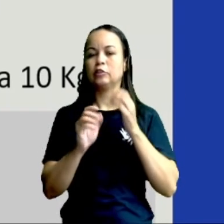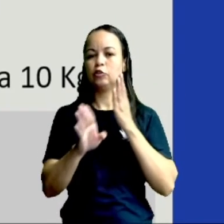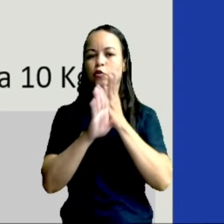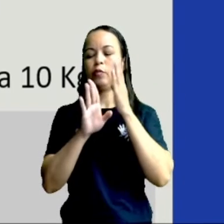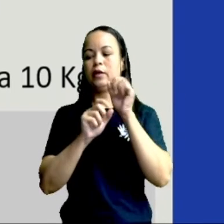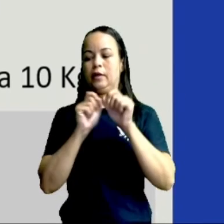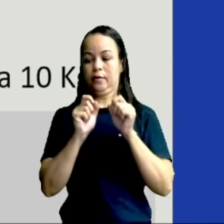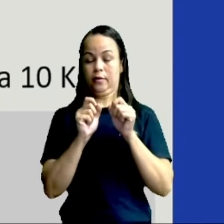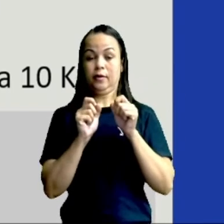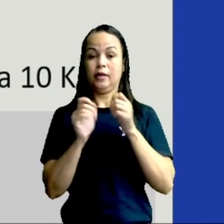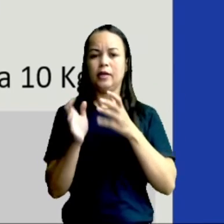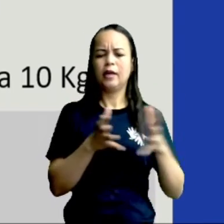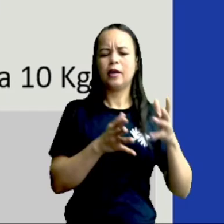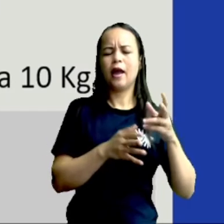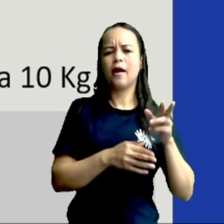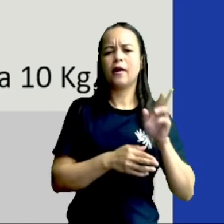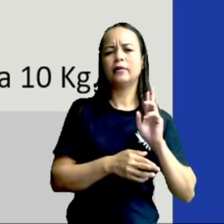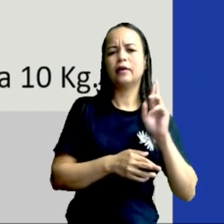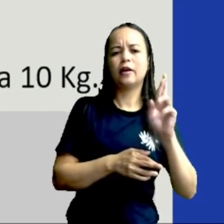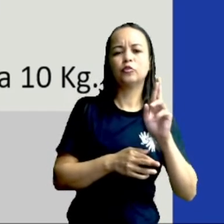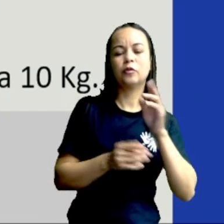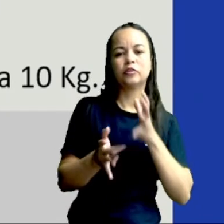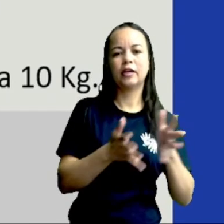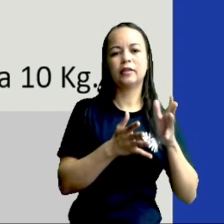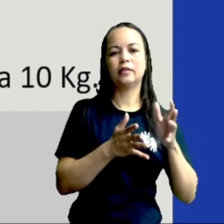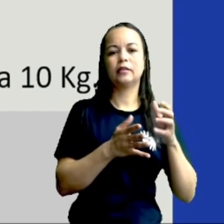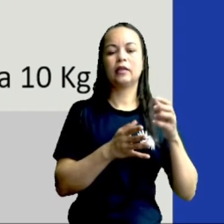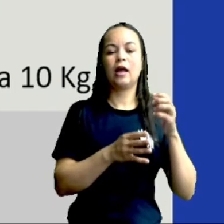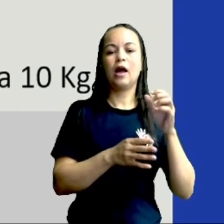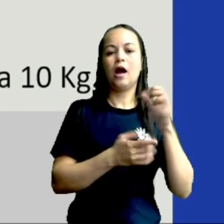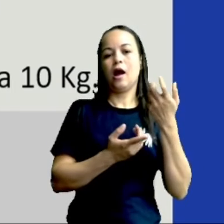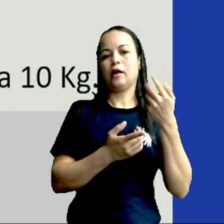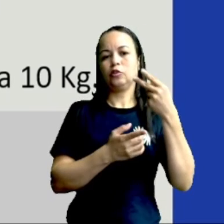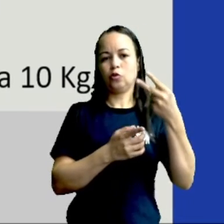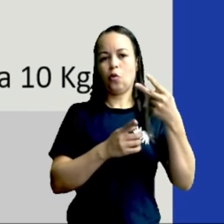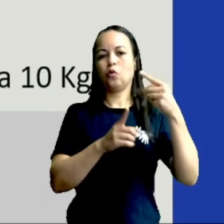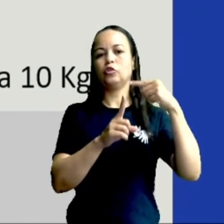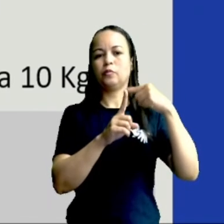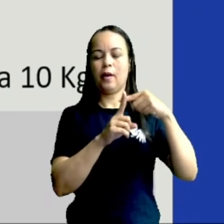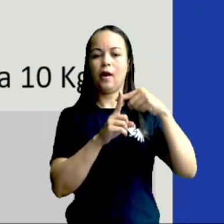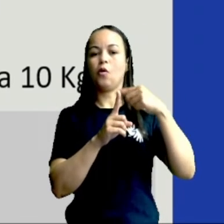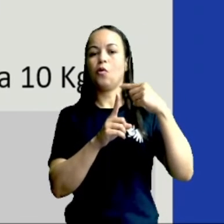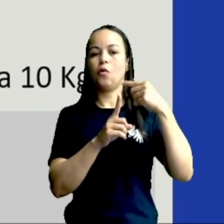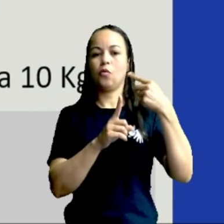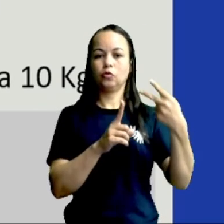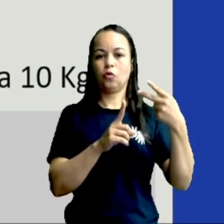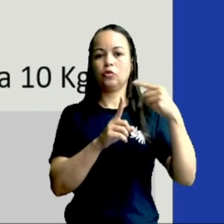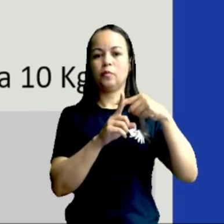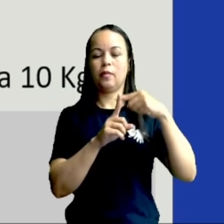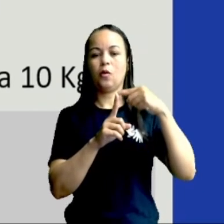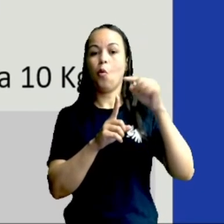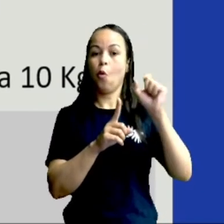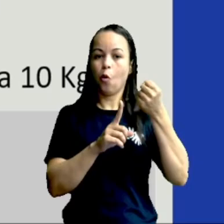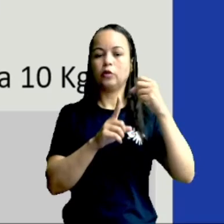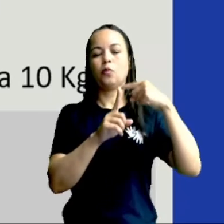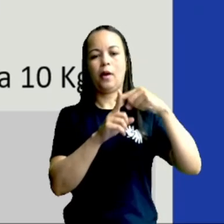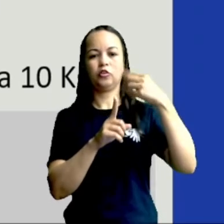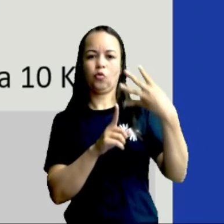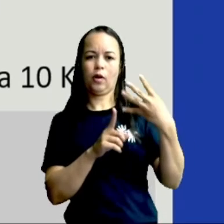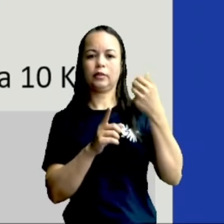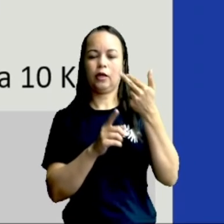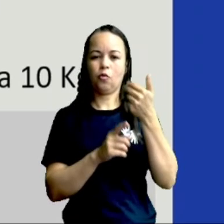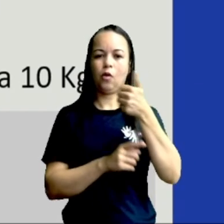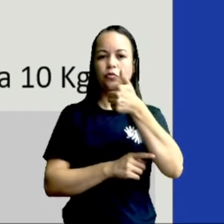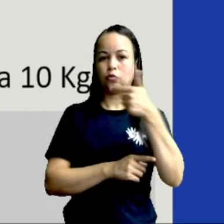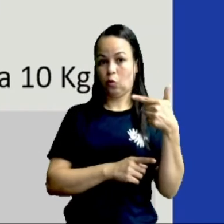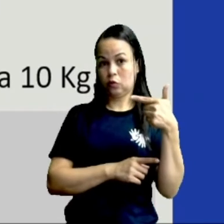que adicionado a 2 vai ser igual a 8 mais 4. Primeiro vamos descobrir quanto é 8 mais 4. 8 mais 4 é igual a 12. Olha a